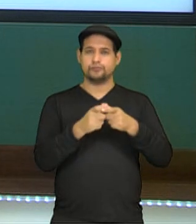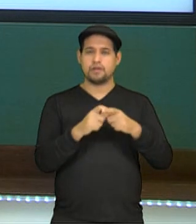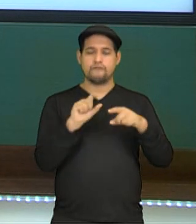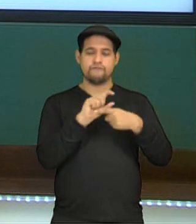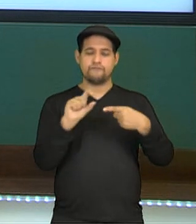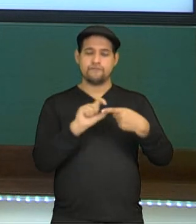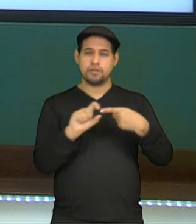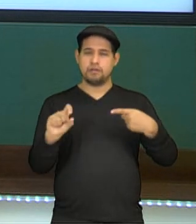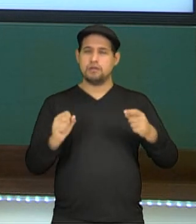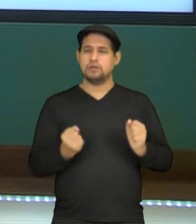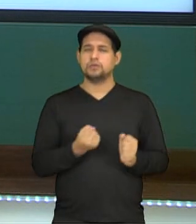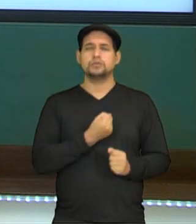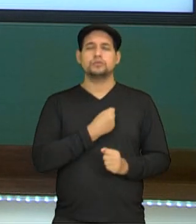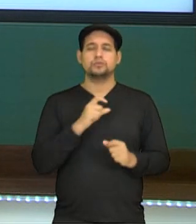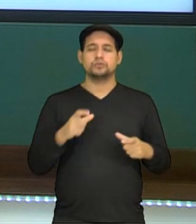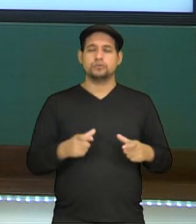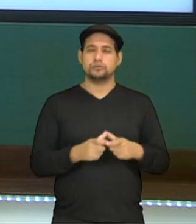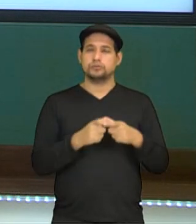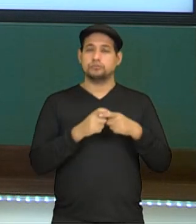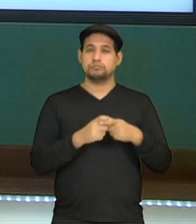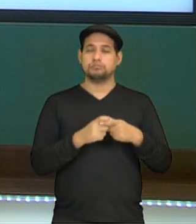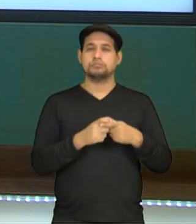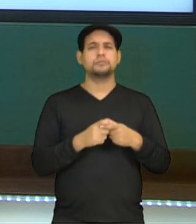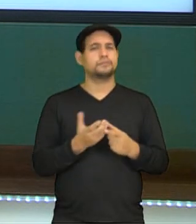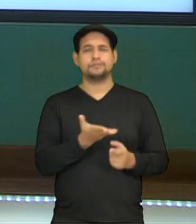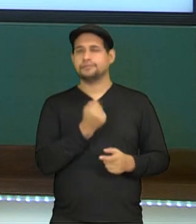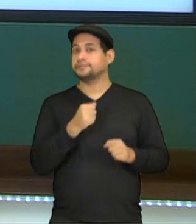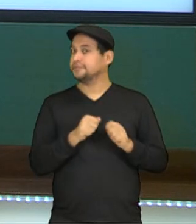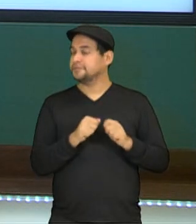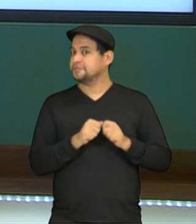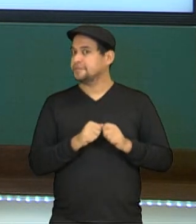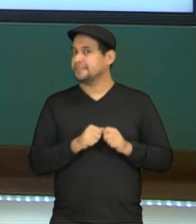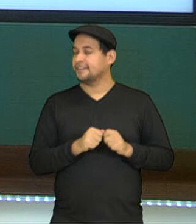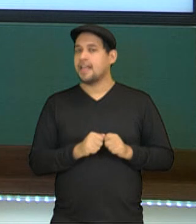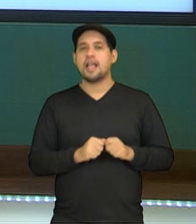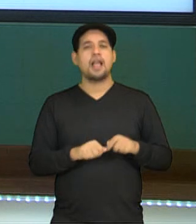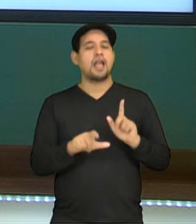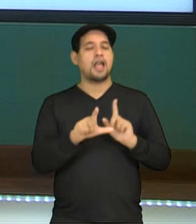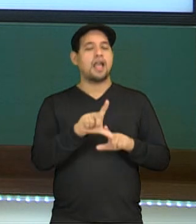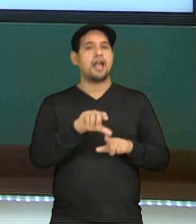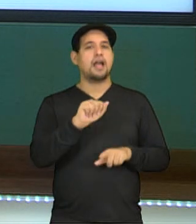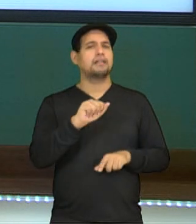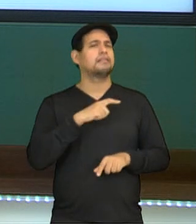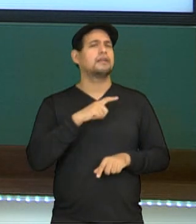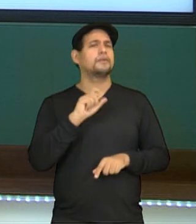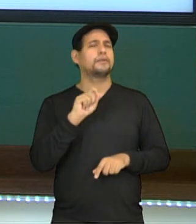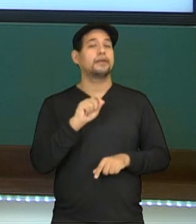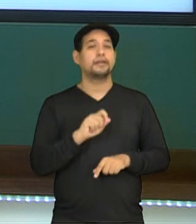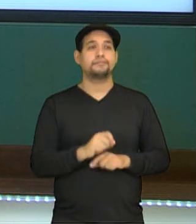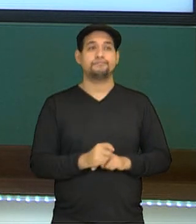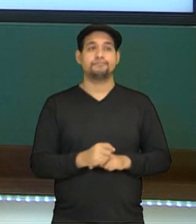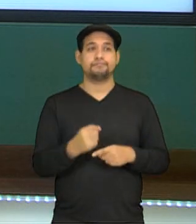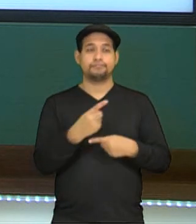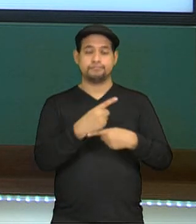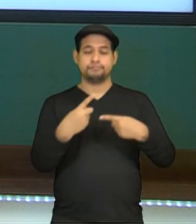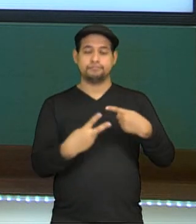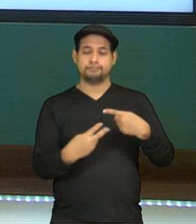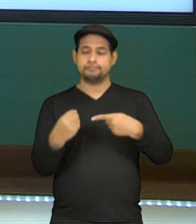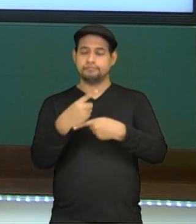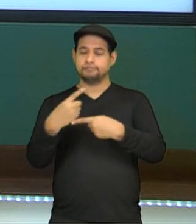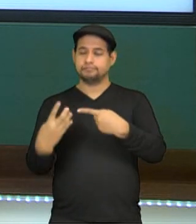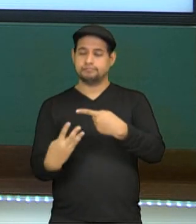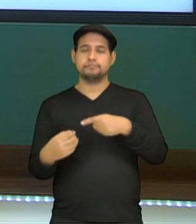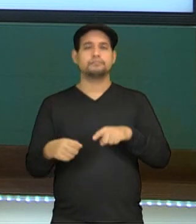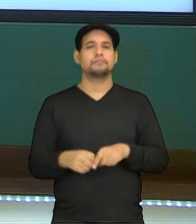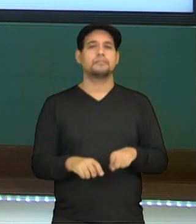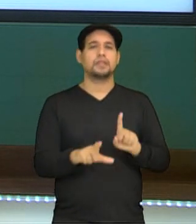ao menor denominador comum. Vamos fazer isso? Então, na letra A, nós temos ali 1 sobre 2 e 1 quarto, né? E